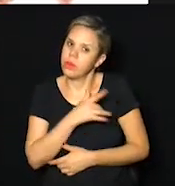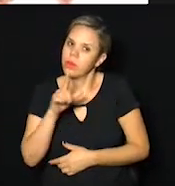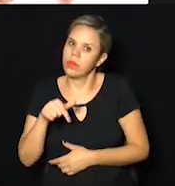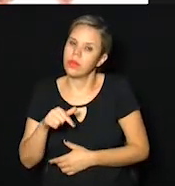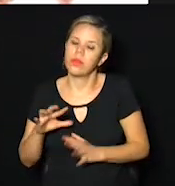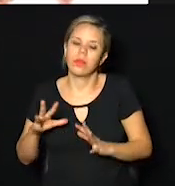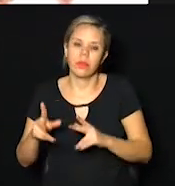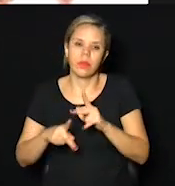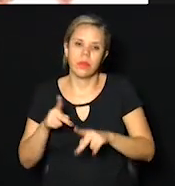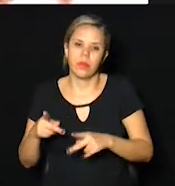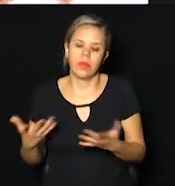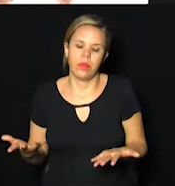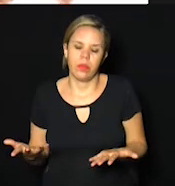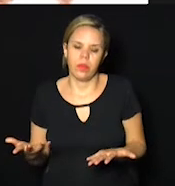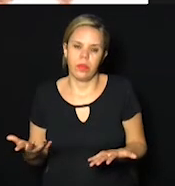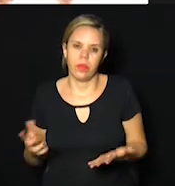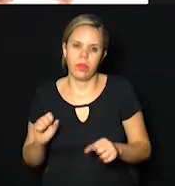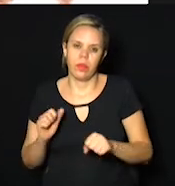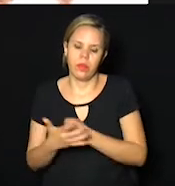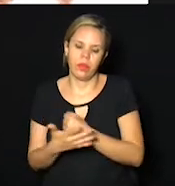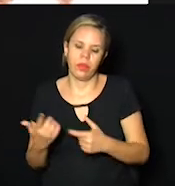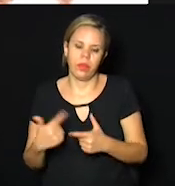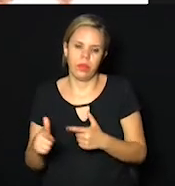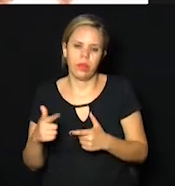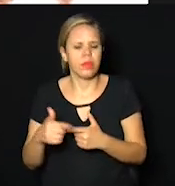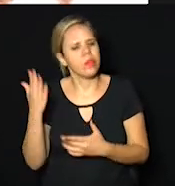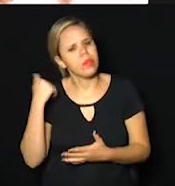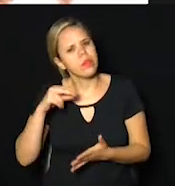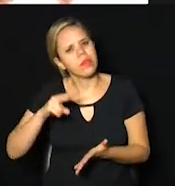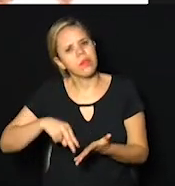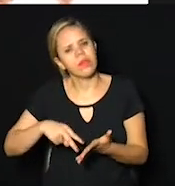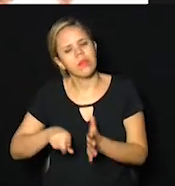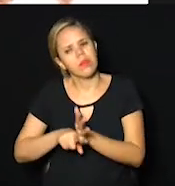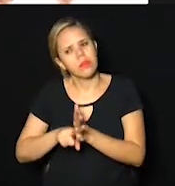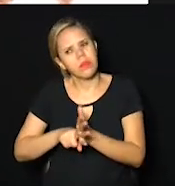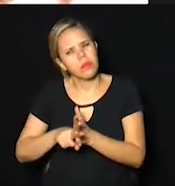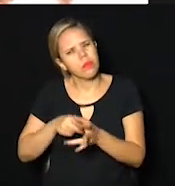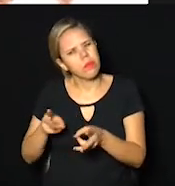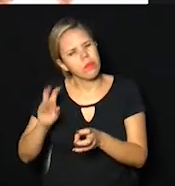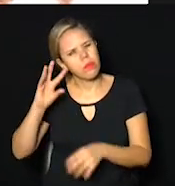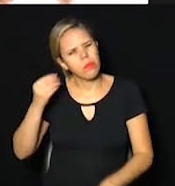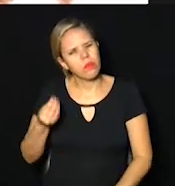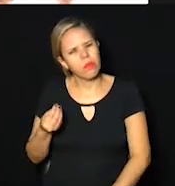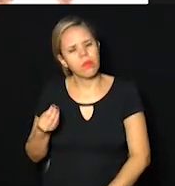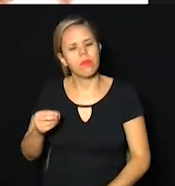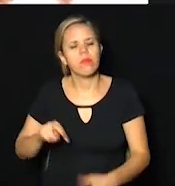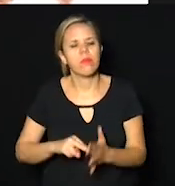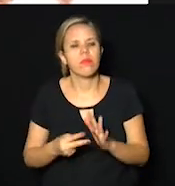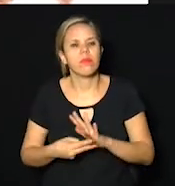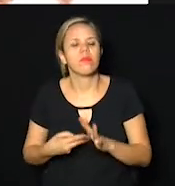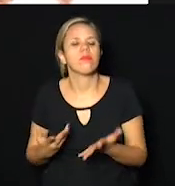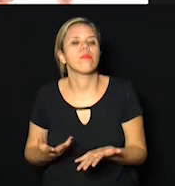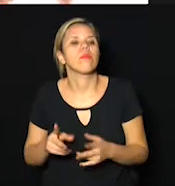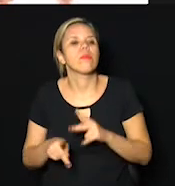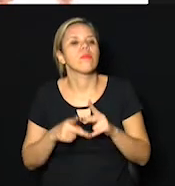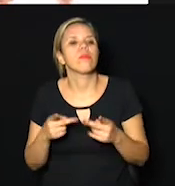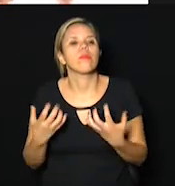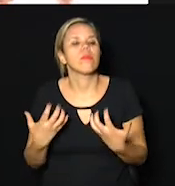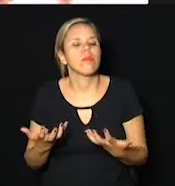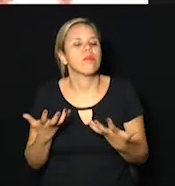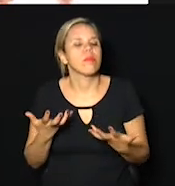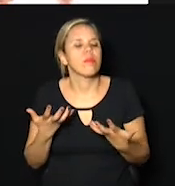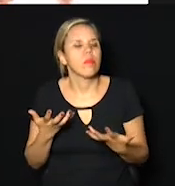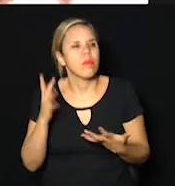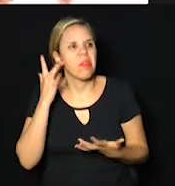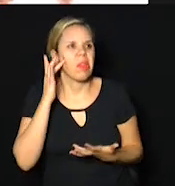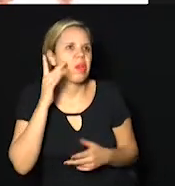problema da Covid-19. Eu preciso saber ler as pesquisas, saber entender o que as pessoas querem. E não achar que, eu acho que